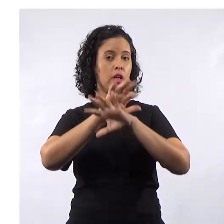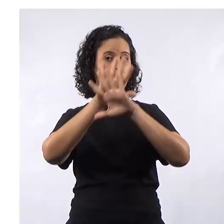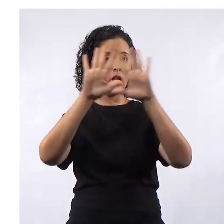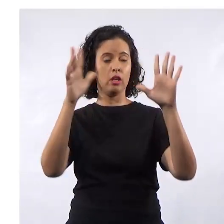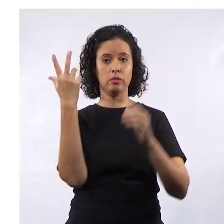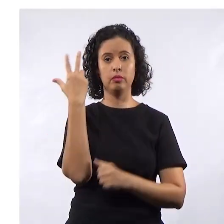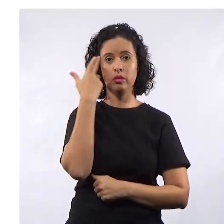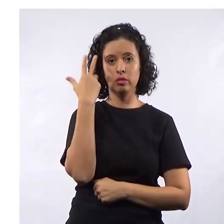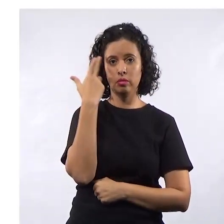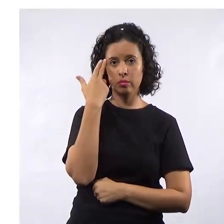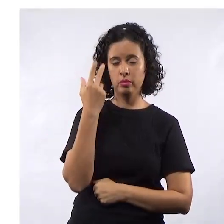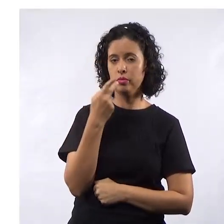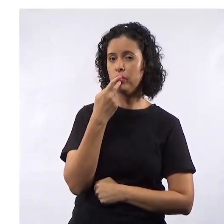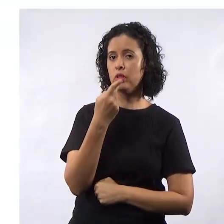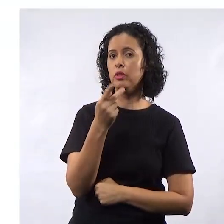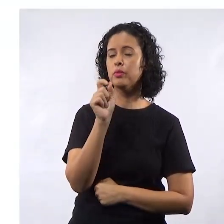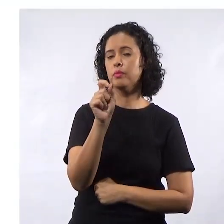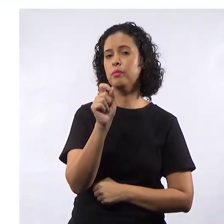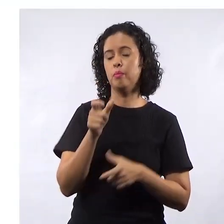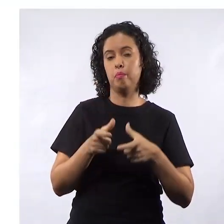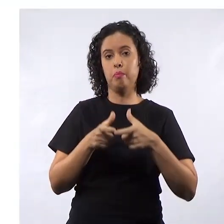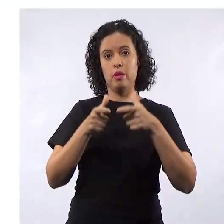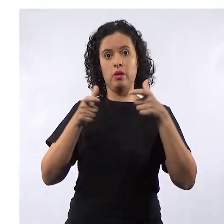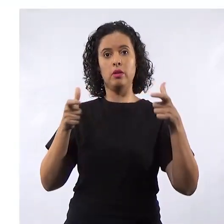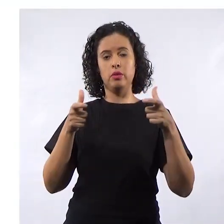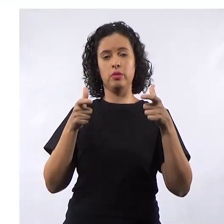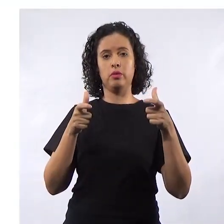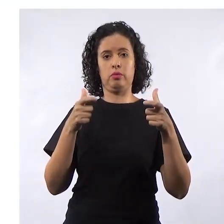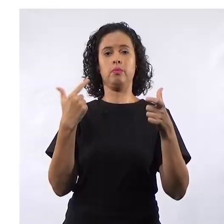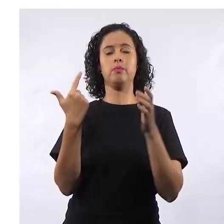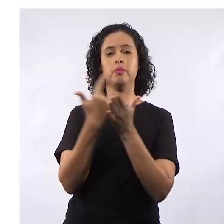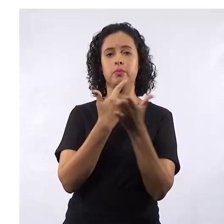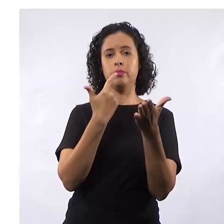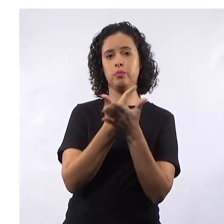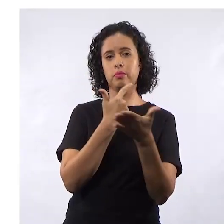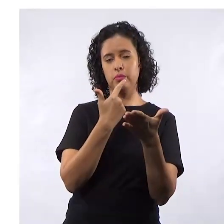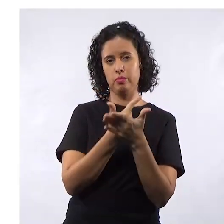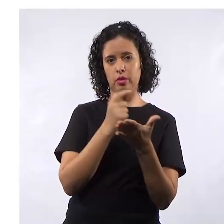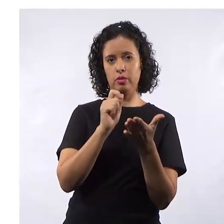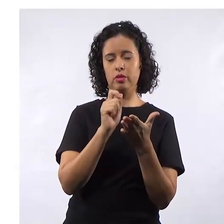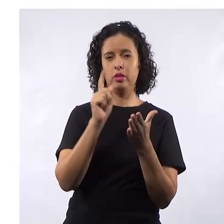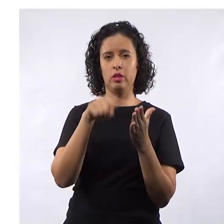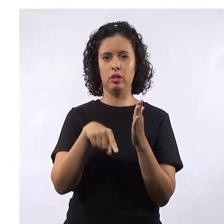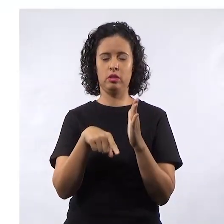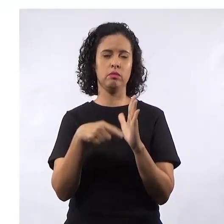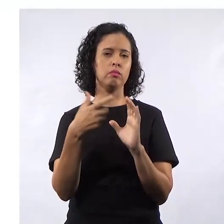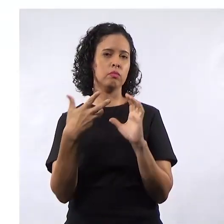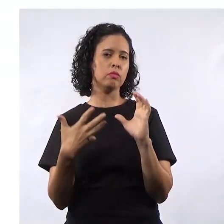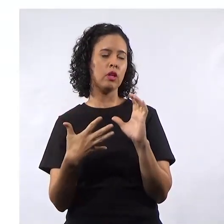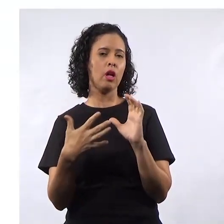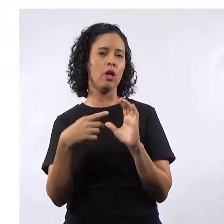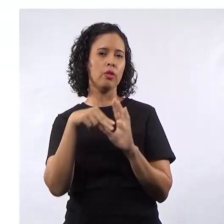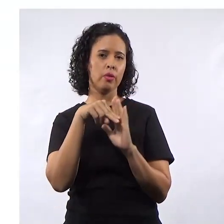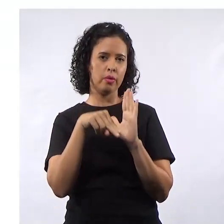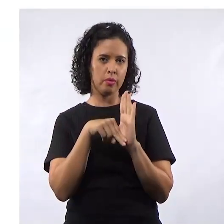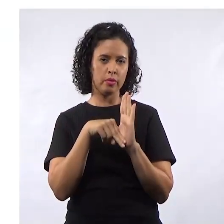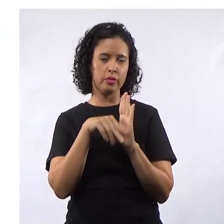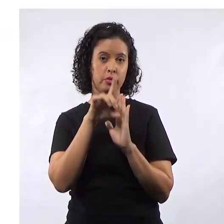forma mais comum, é dizer que a maior parte da doutrina classifica o direito civil como normas de direito privado,